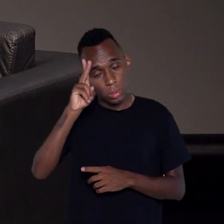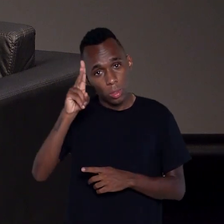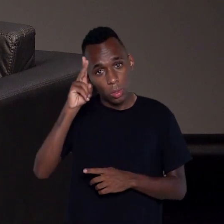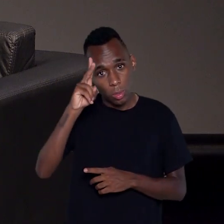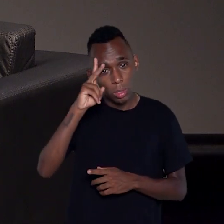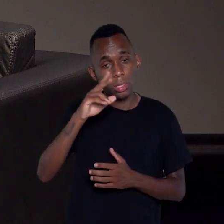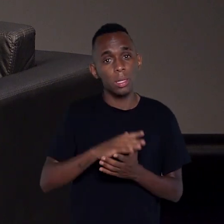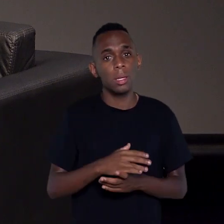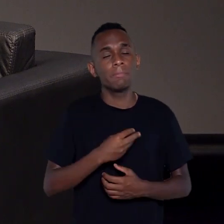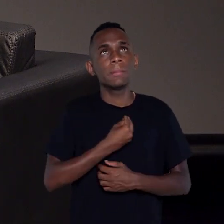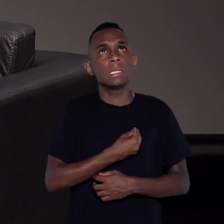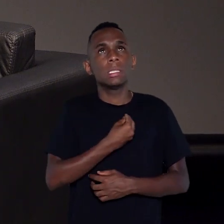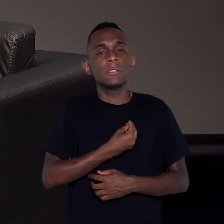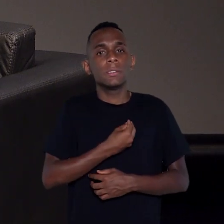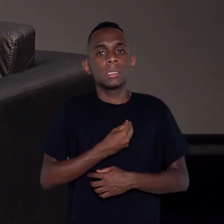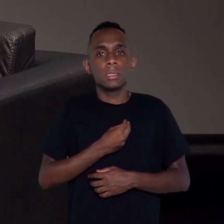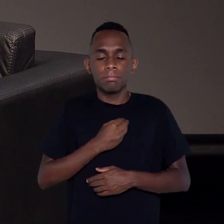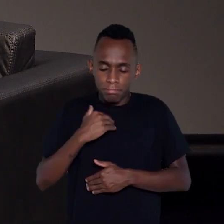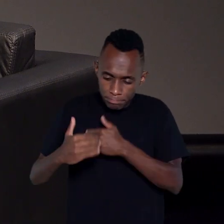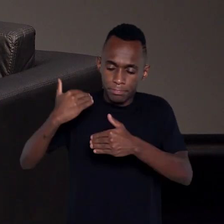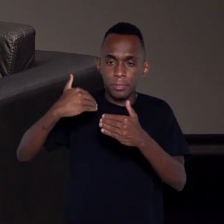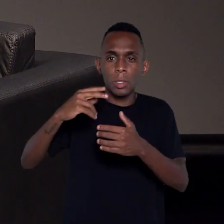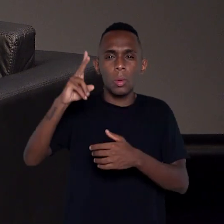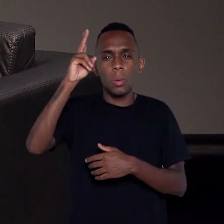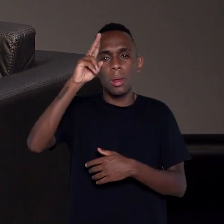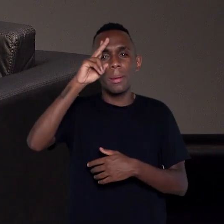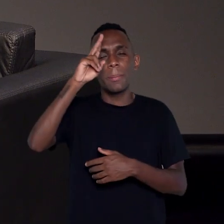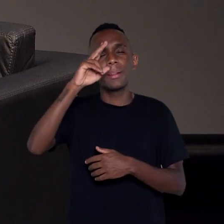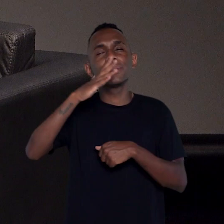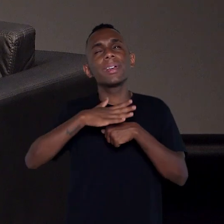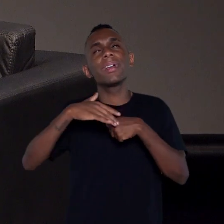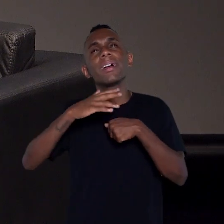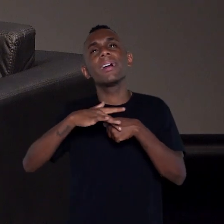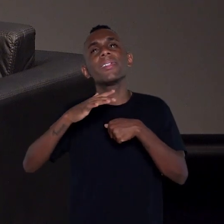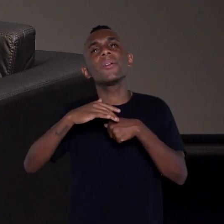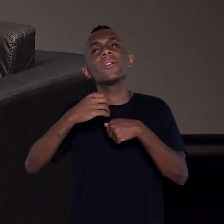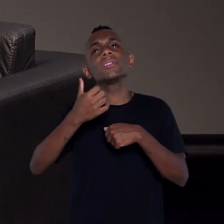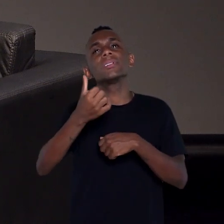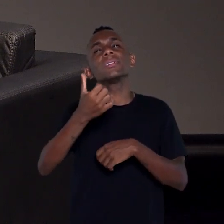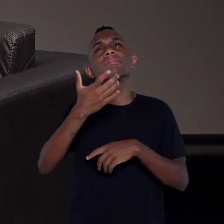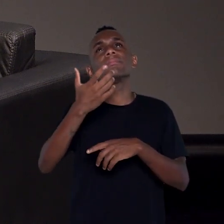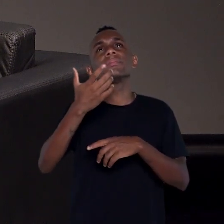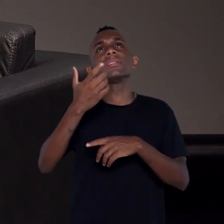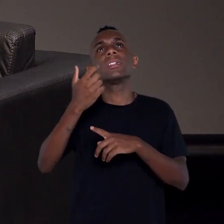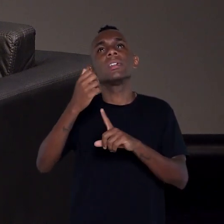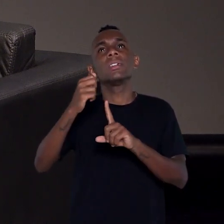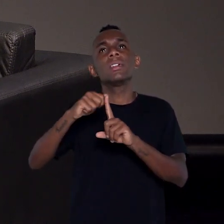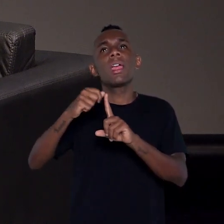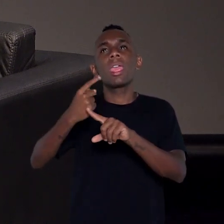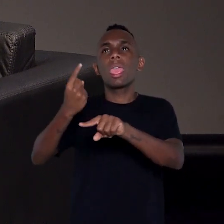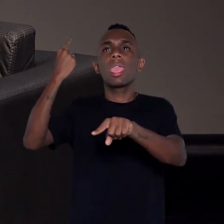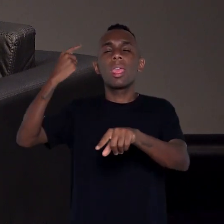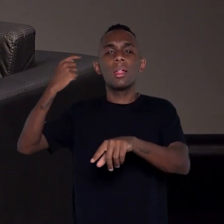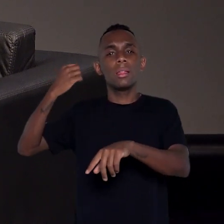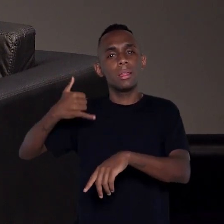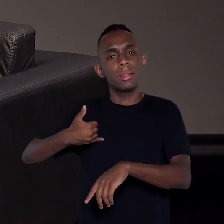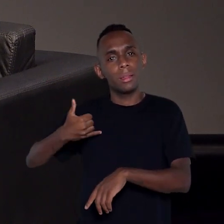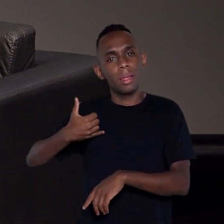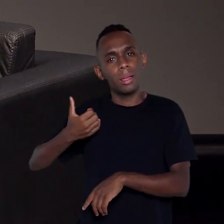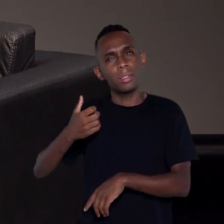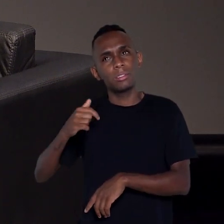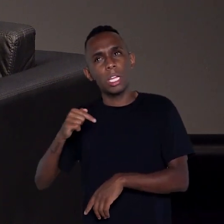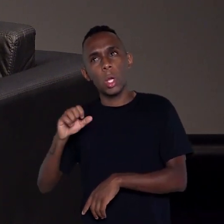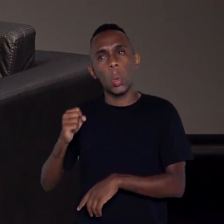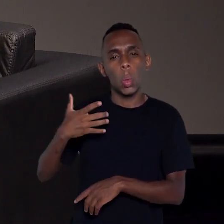história e isso reavivou minha mente, né? Eu tive uma lembrança afetiva hoje da leitura que eu fiz deste livro. Mas como